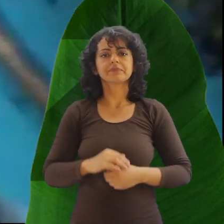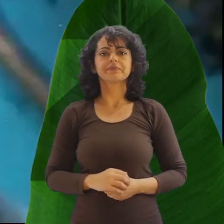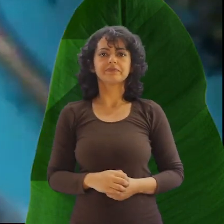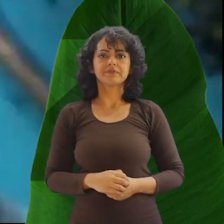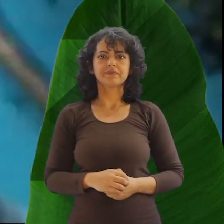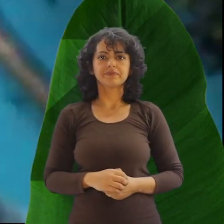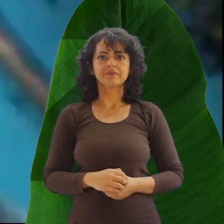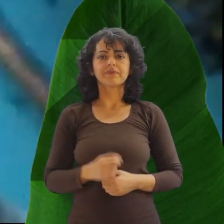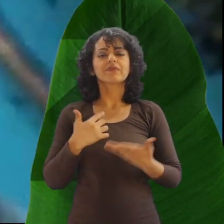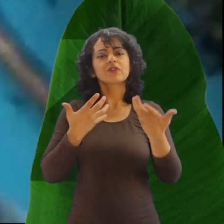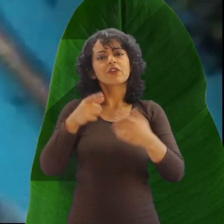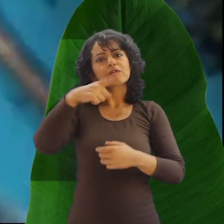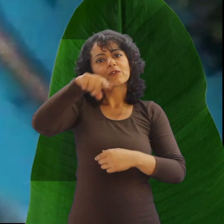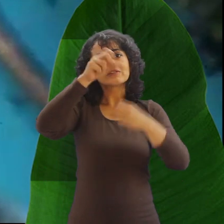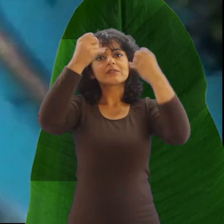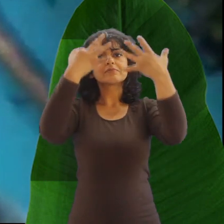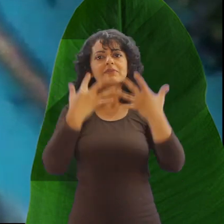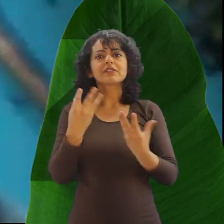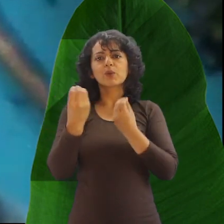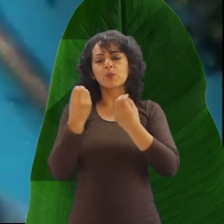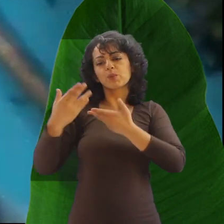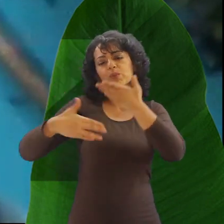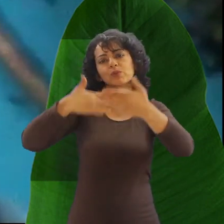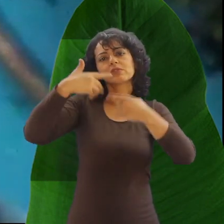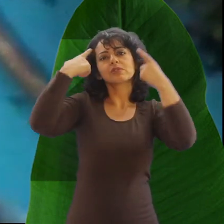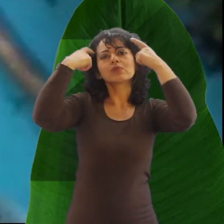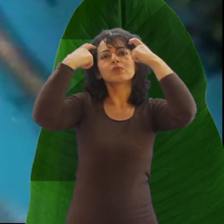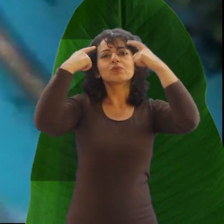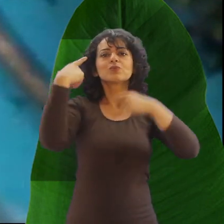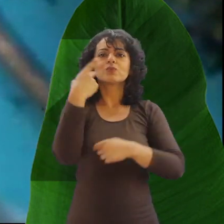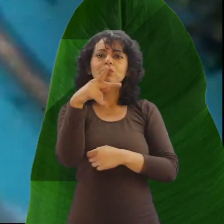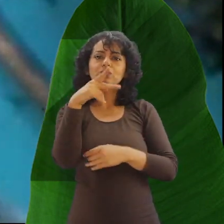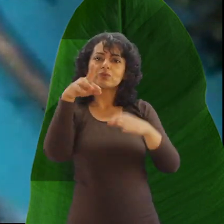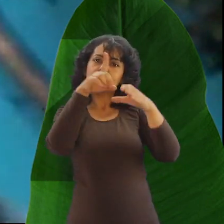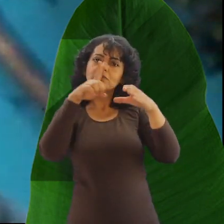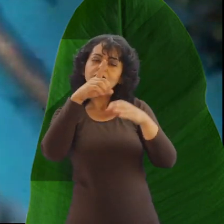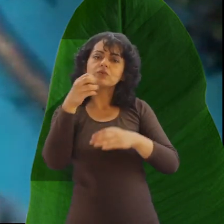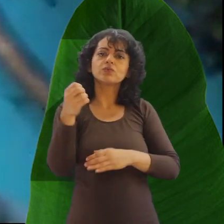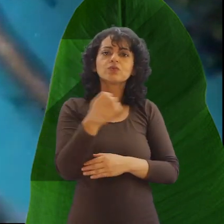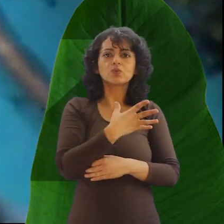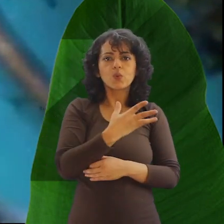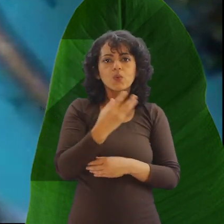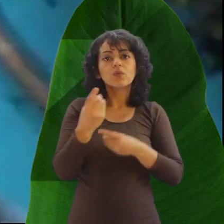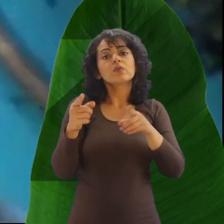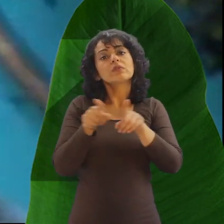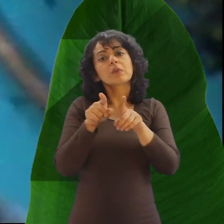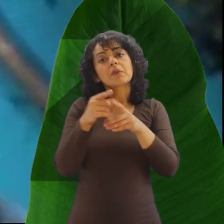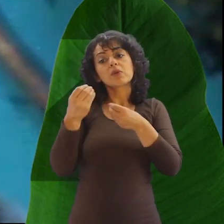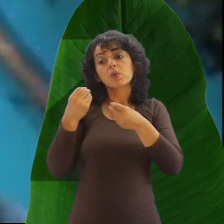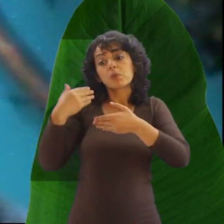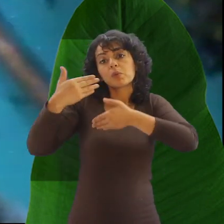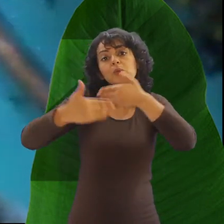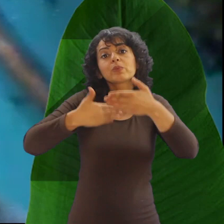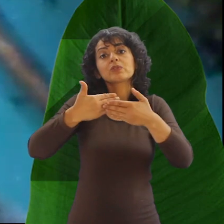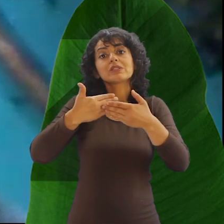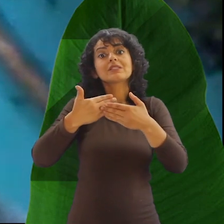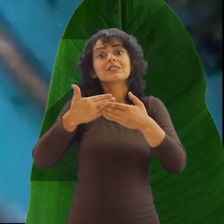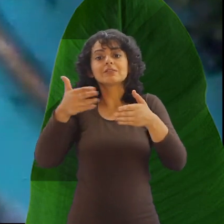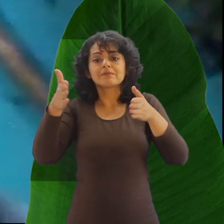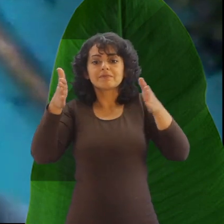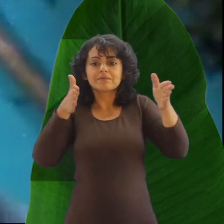pouco do processo criativo desse álbum, né? E, sobretudo, o seu processo criativo na pandemia. A